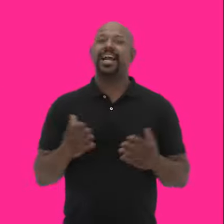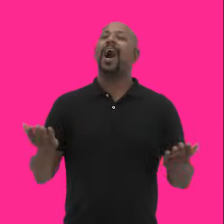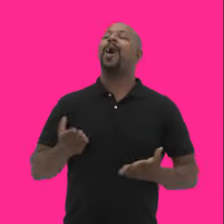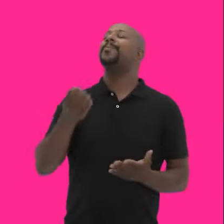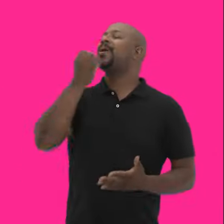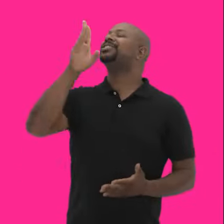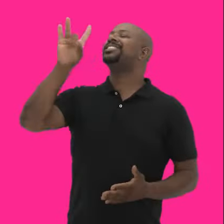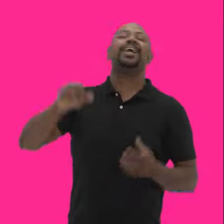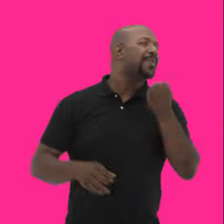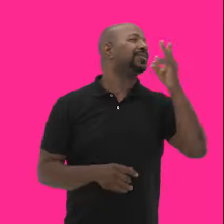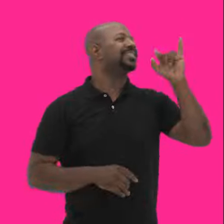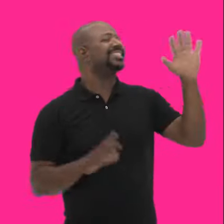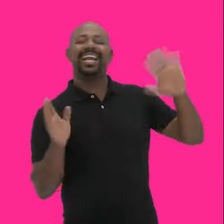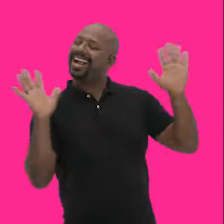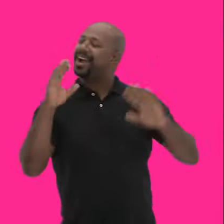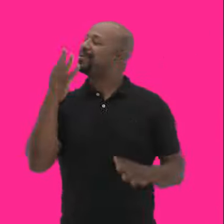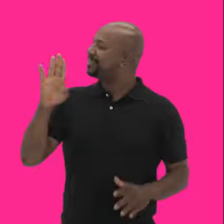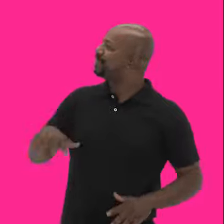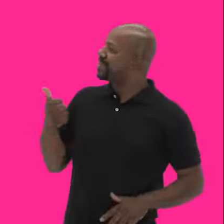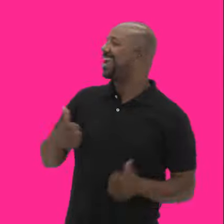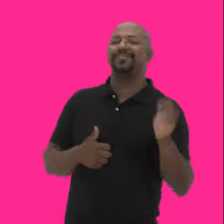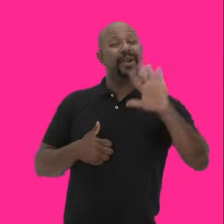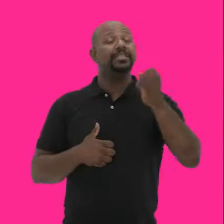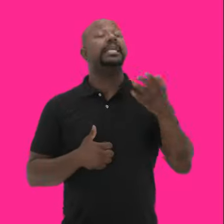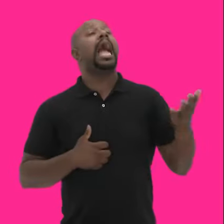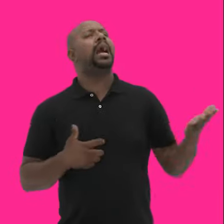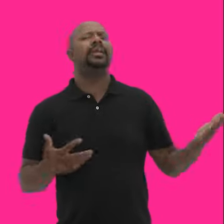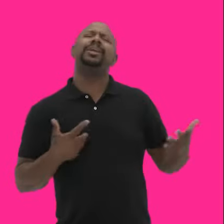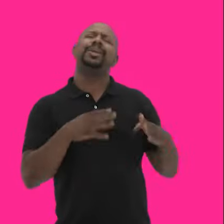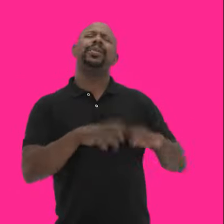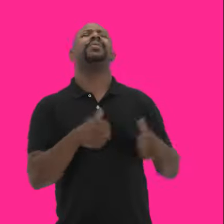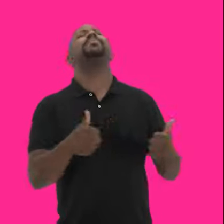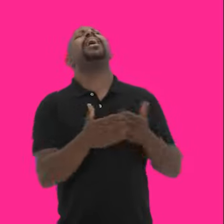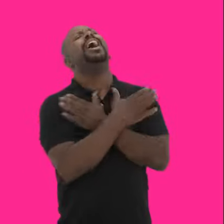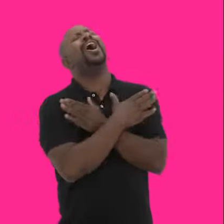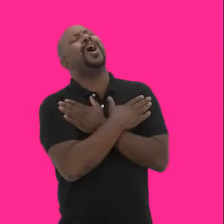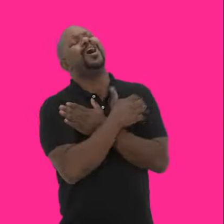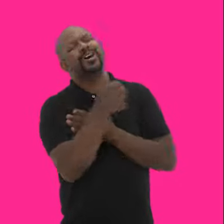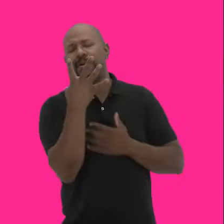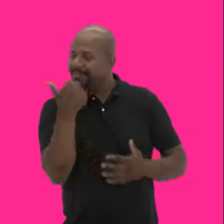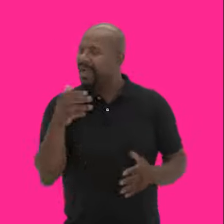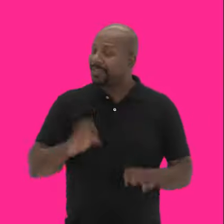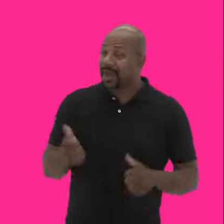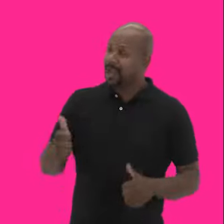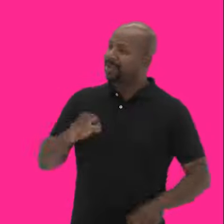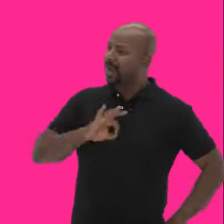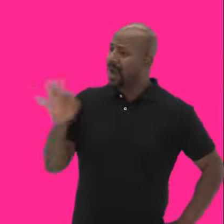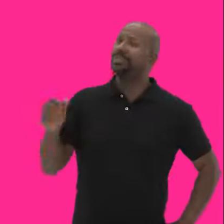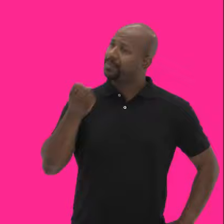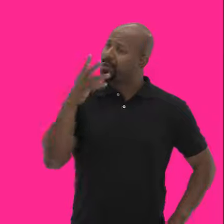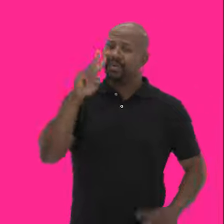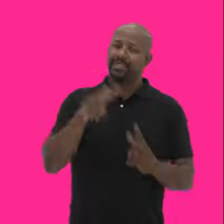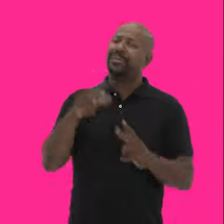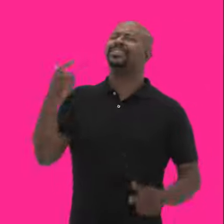Bom dia, bom dia! Aqui, gente, tudo bem? E aí, como é que tá? Tudo bem? Saudade, cara!